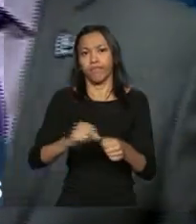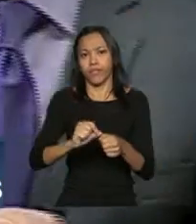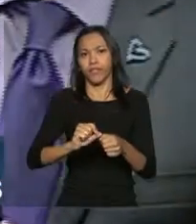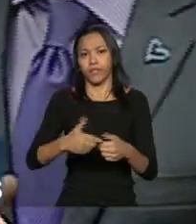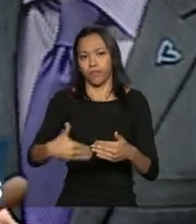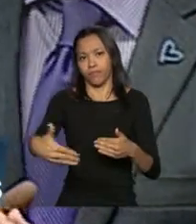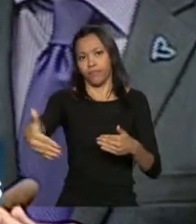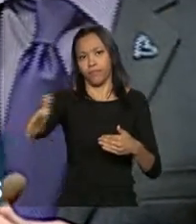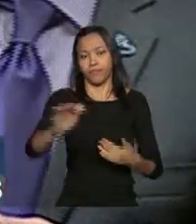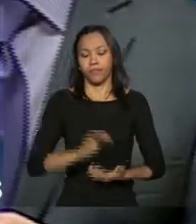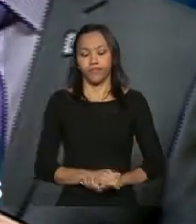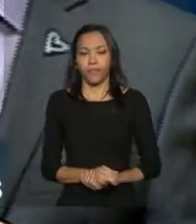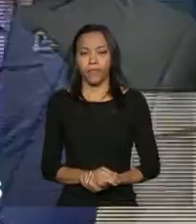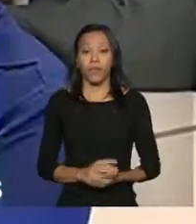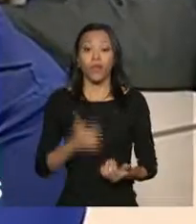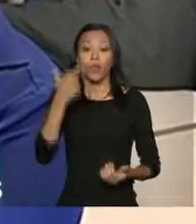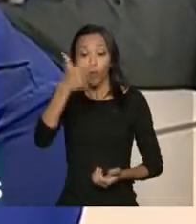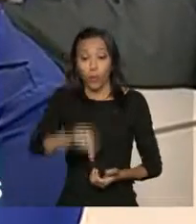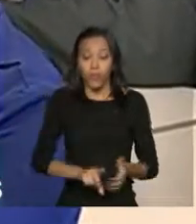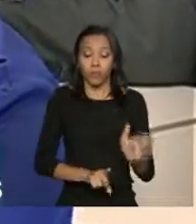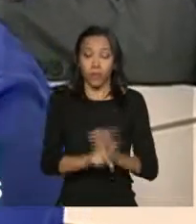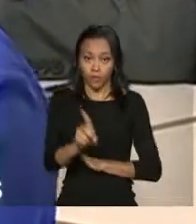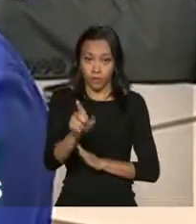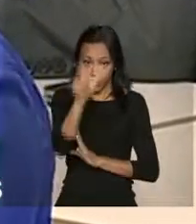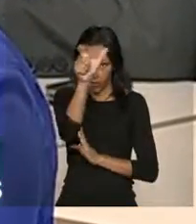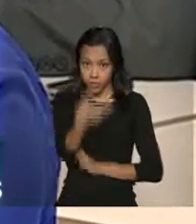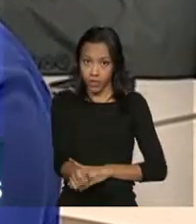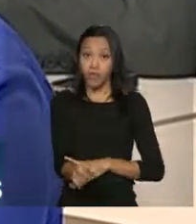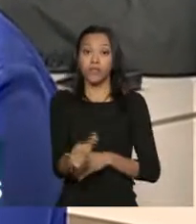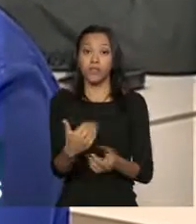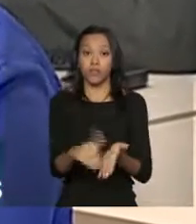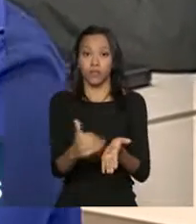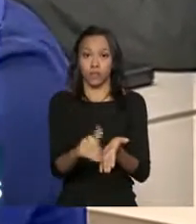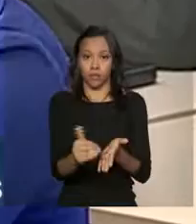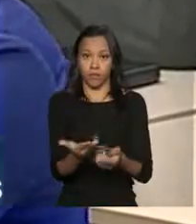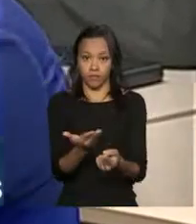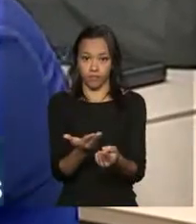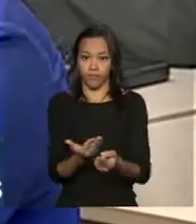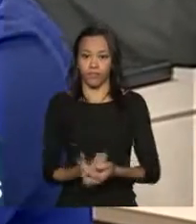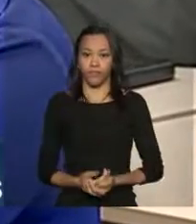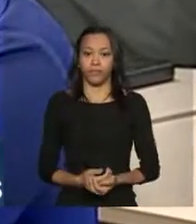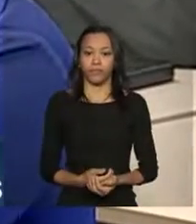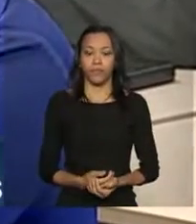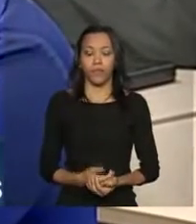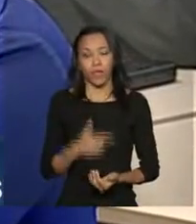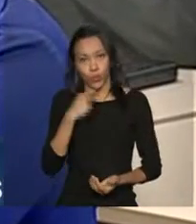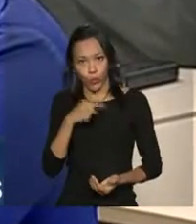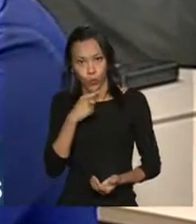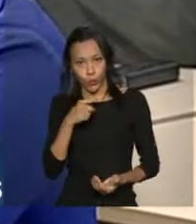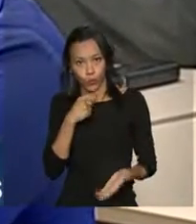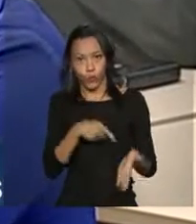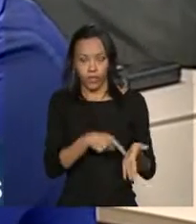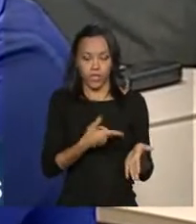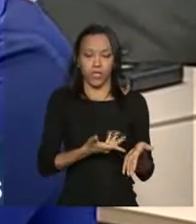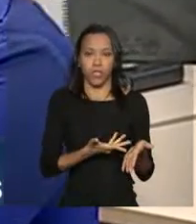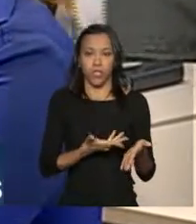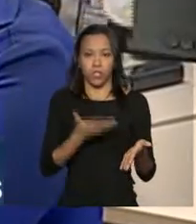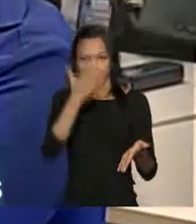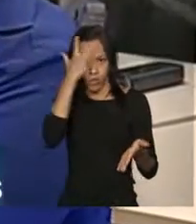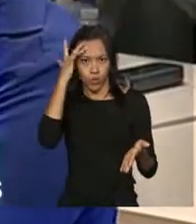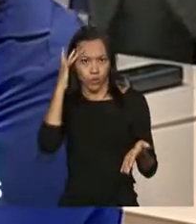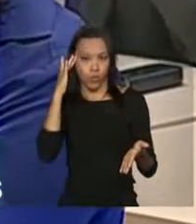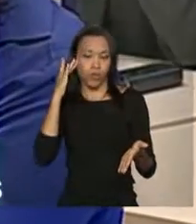E aí, complementando, sobre, secretário, então, essa questão, essa dúvida dos